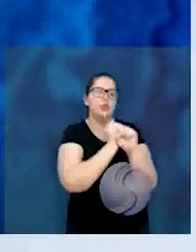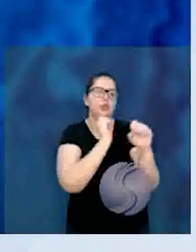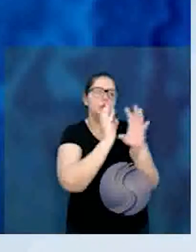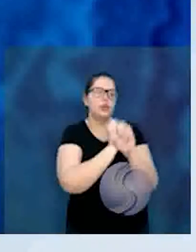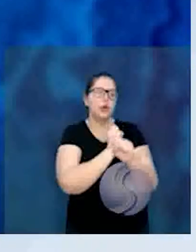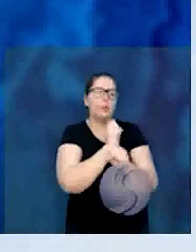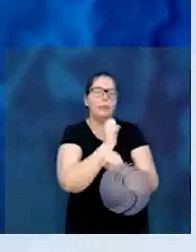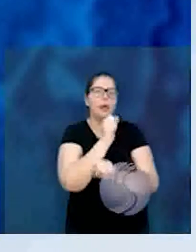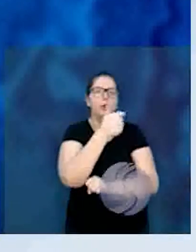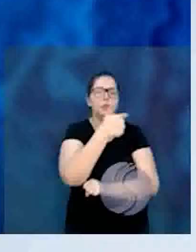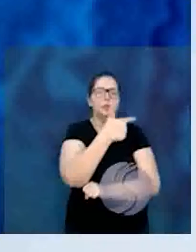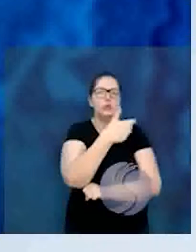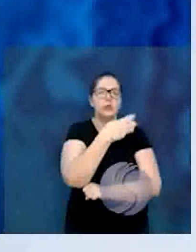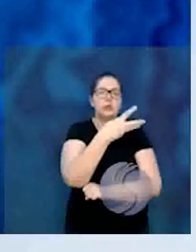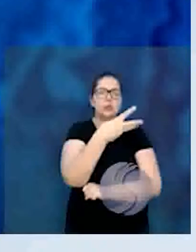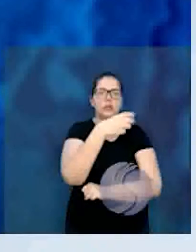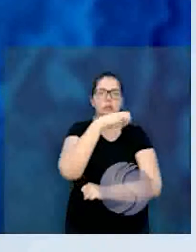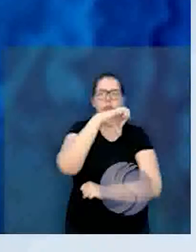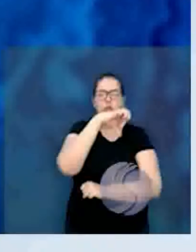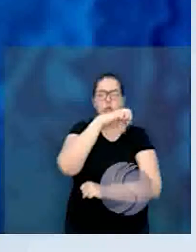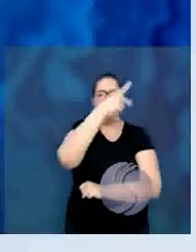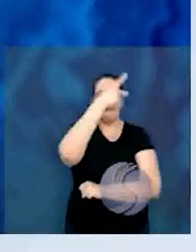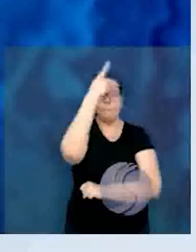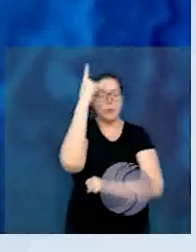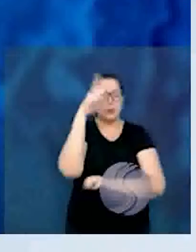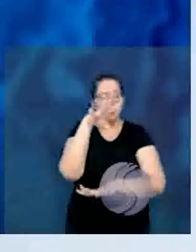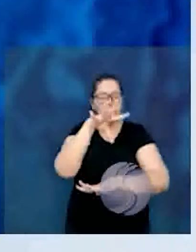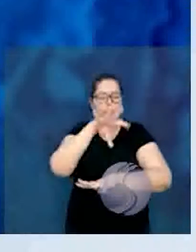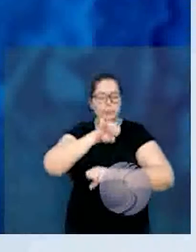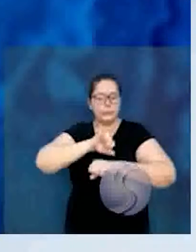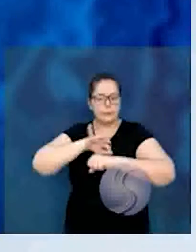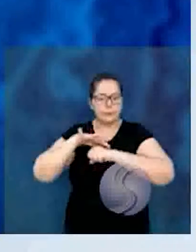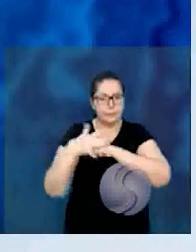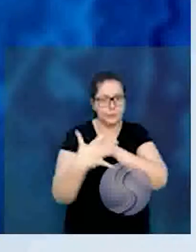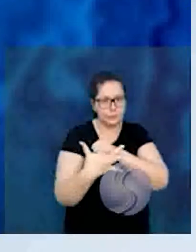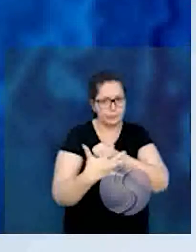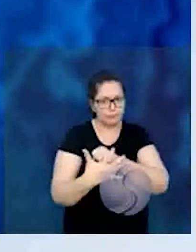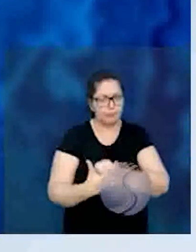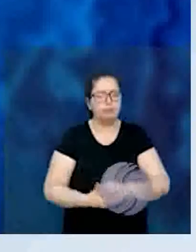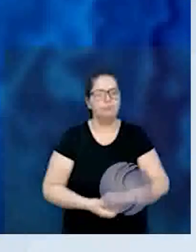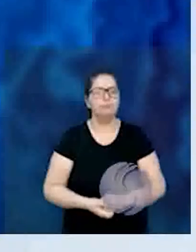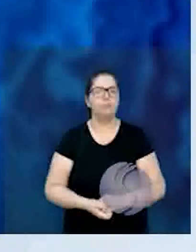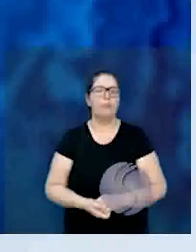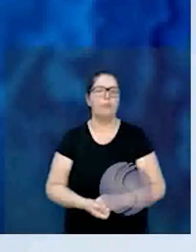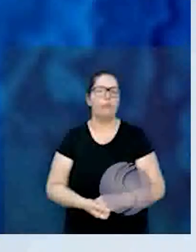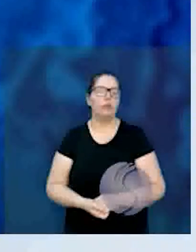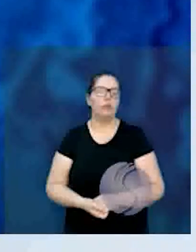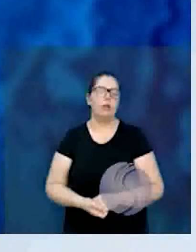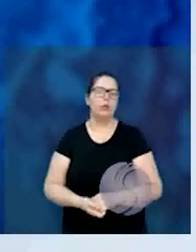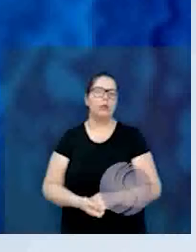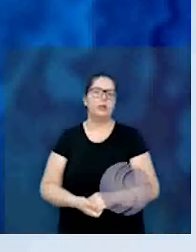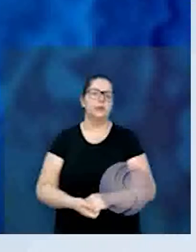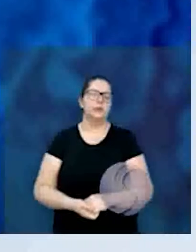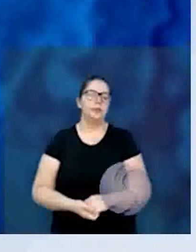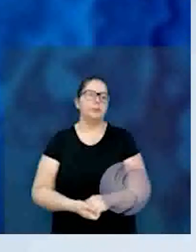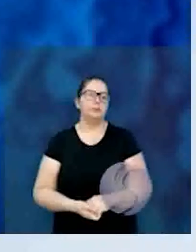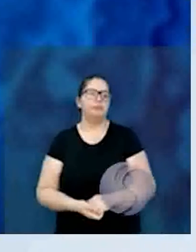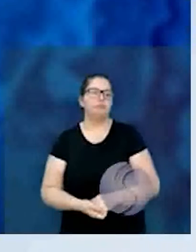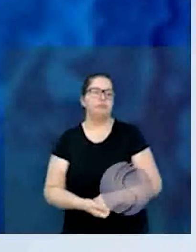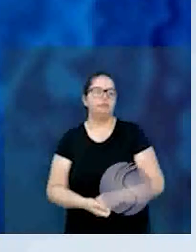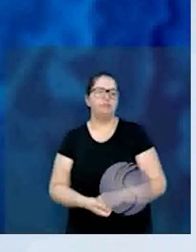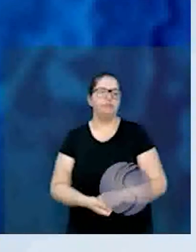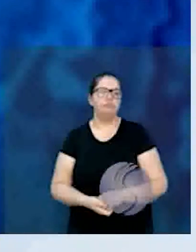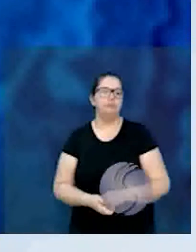239. Ontem nós não tivemos nenhum teste rápido positivo sendo registrado. Ontem não, nessas últimas 24 horas, né? Então,